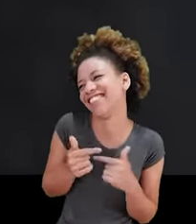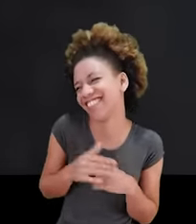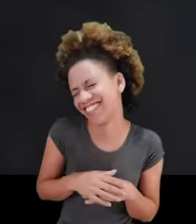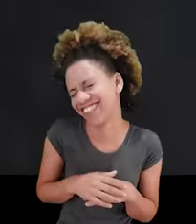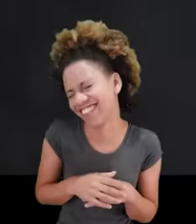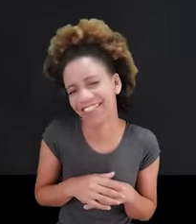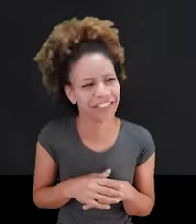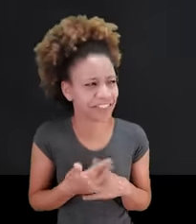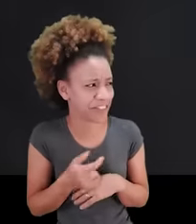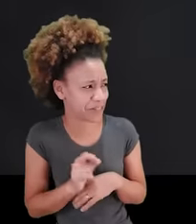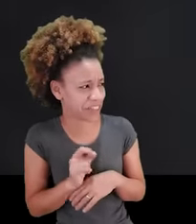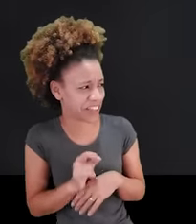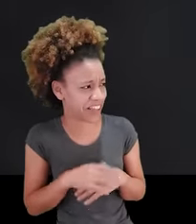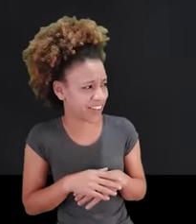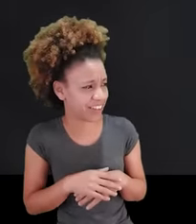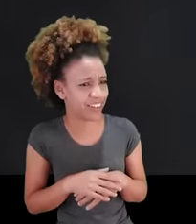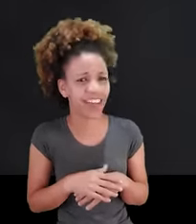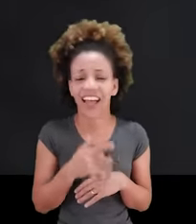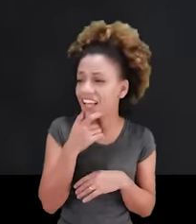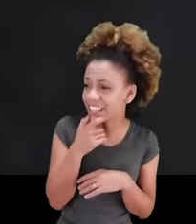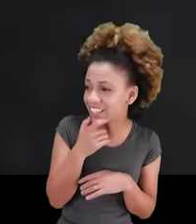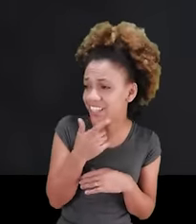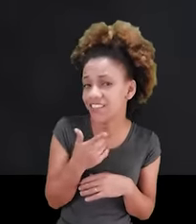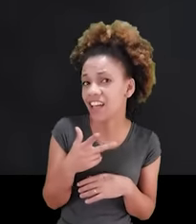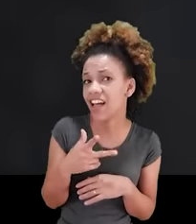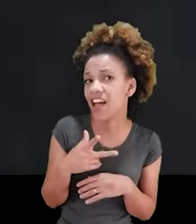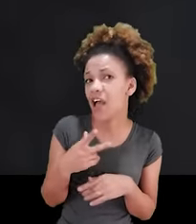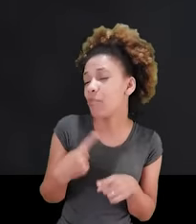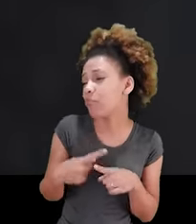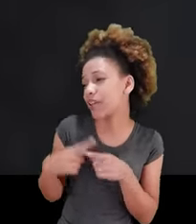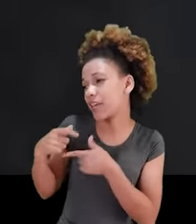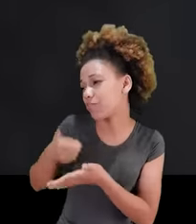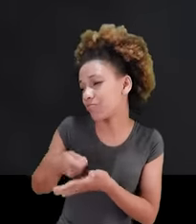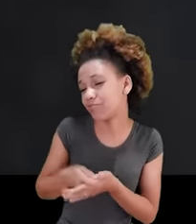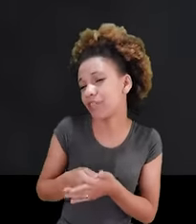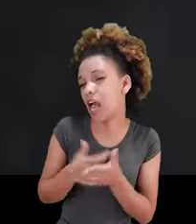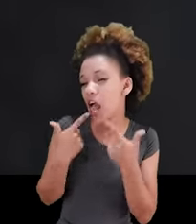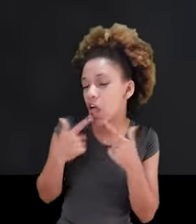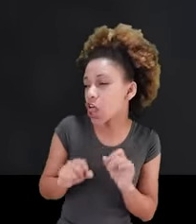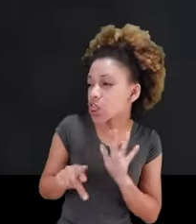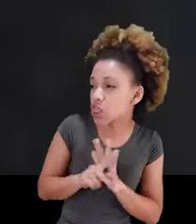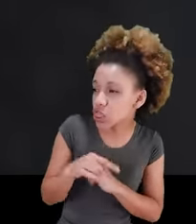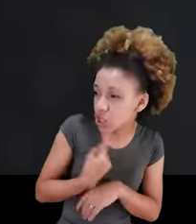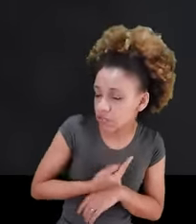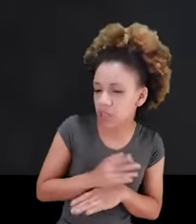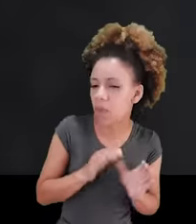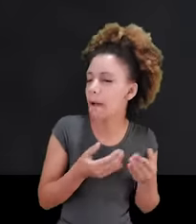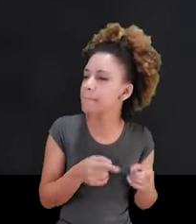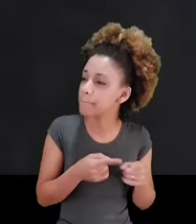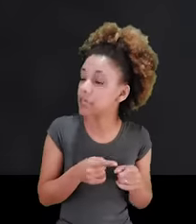Mas eu acho que é errado, sabes? Porque eu acho que aquilo que nos distingue é exatamente a nossa língua. Nós temos uma banda, por exemplo, vou dar um exemplo. Temos uma banda que eu acho